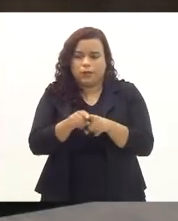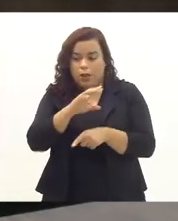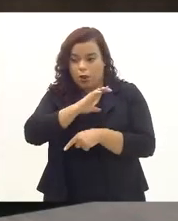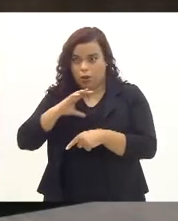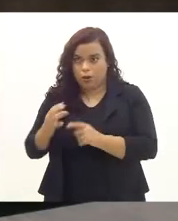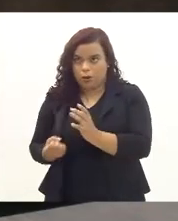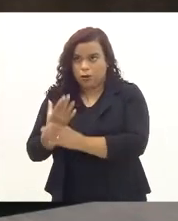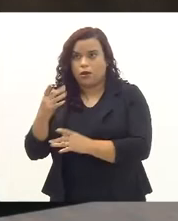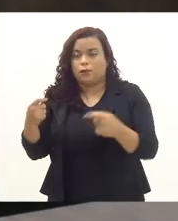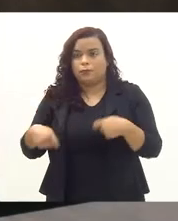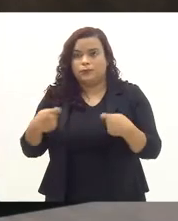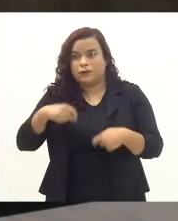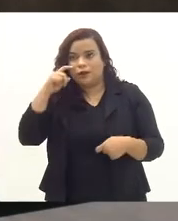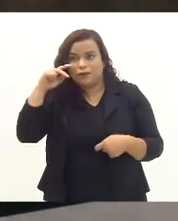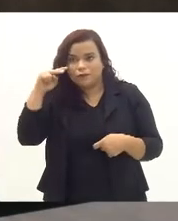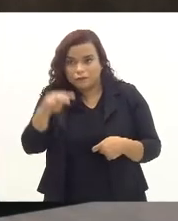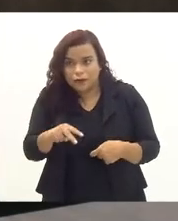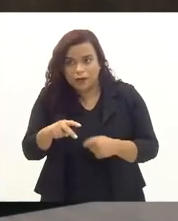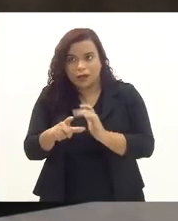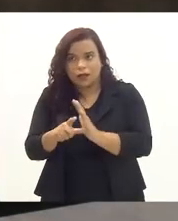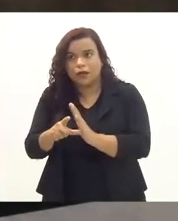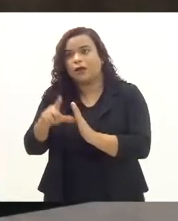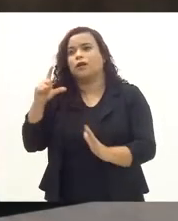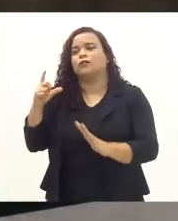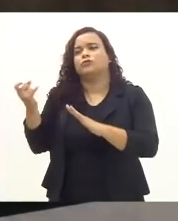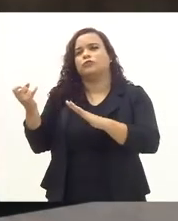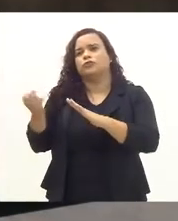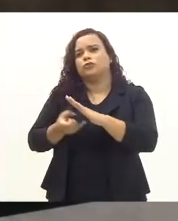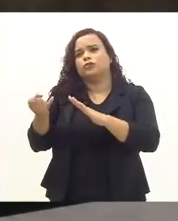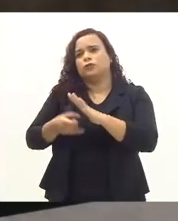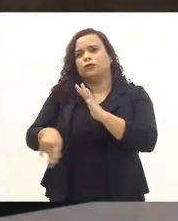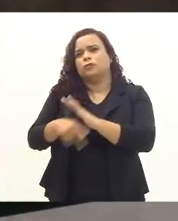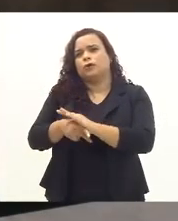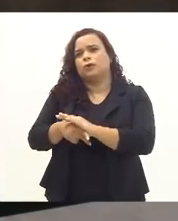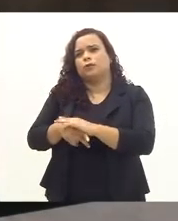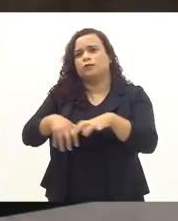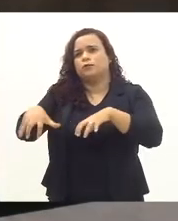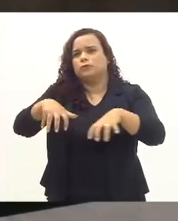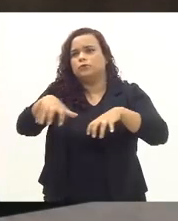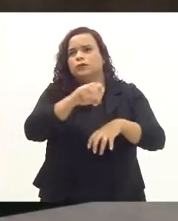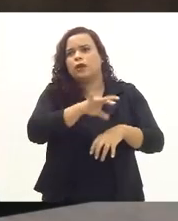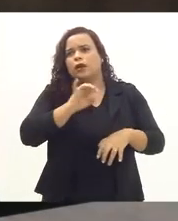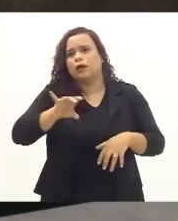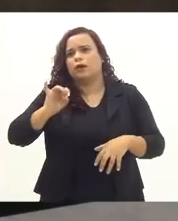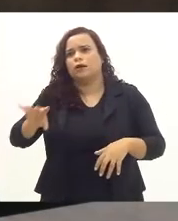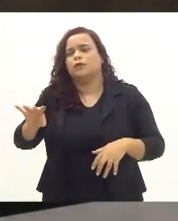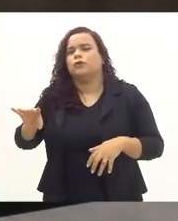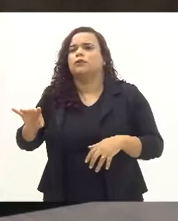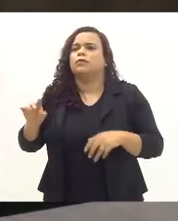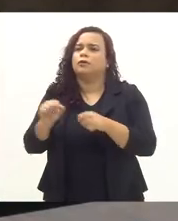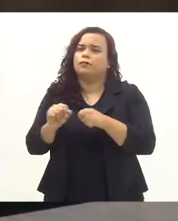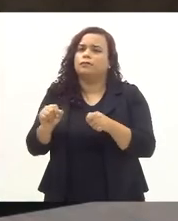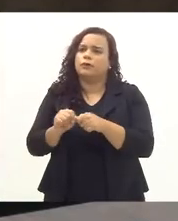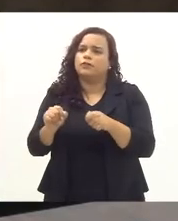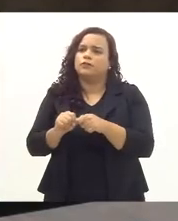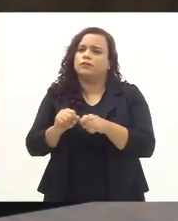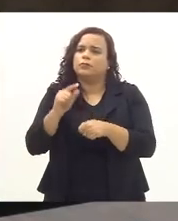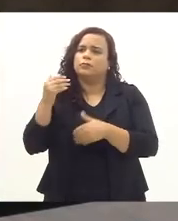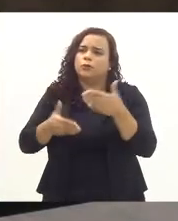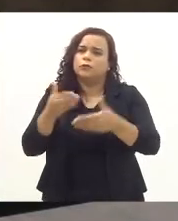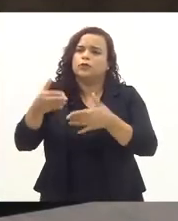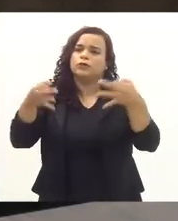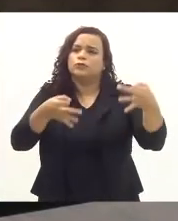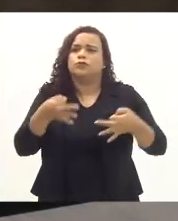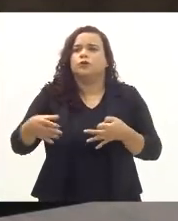devida anterioridade e da instituição desses órgãos ao fato a ser submetido ao processo